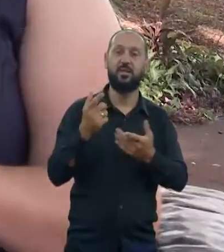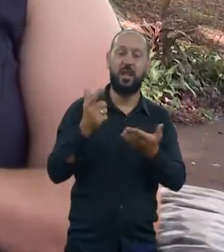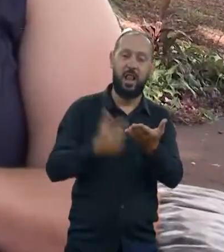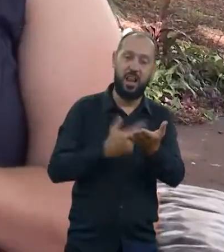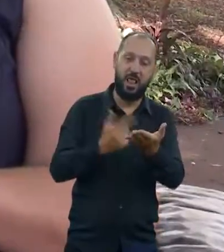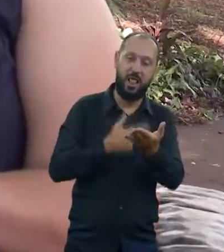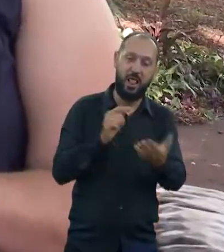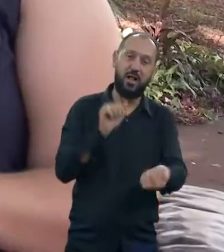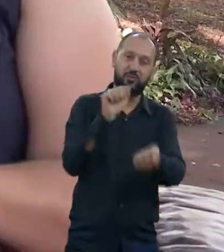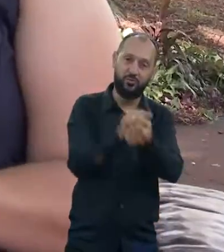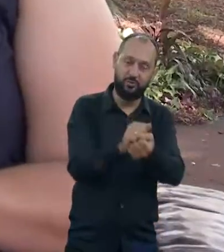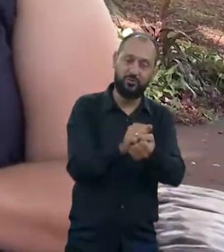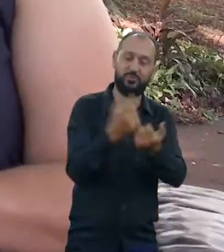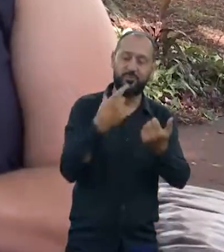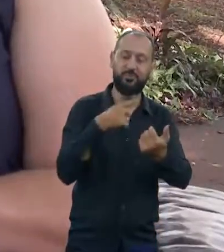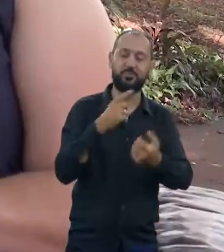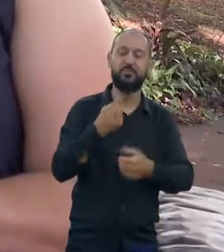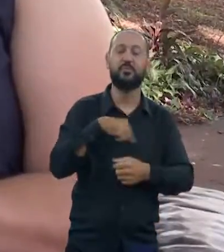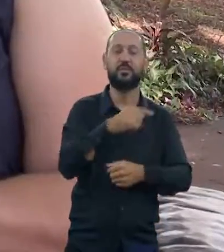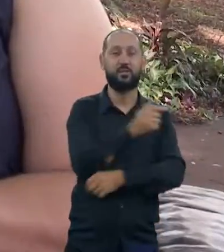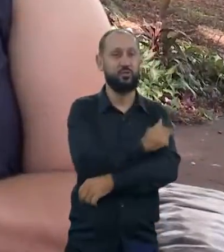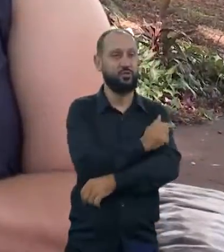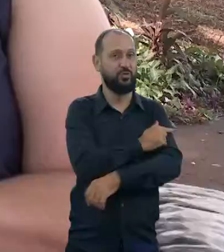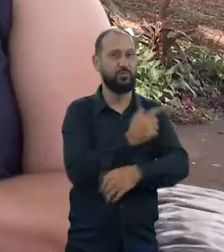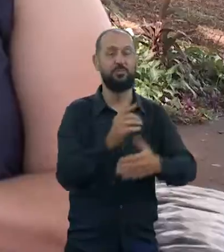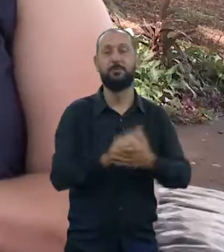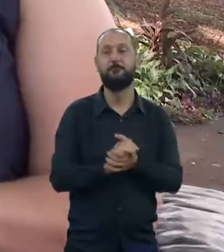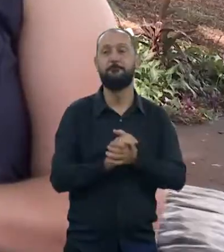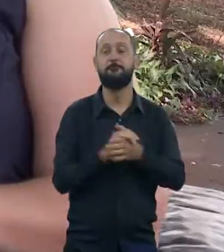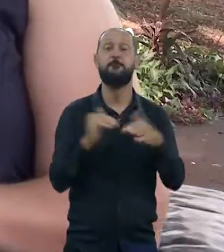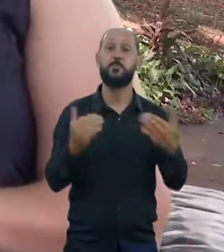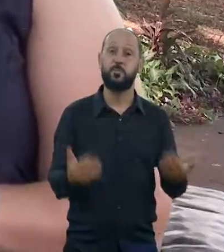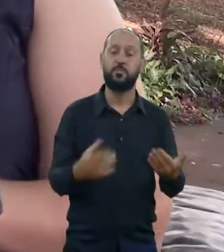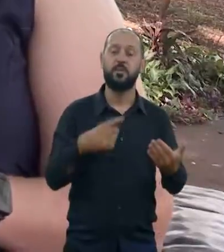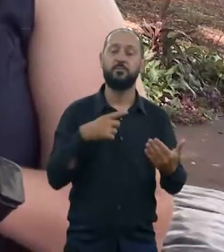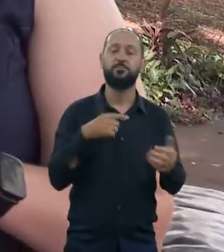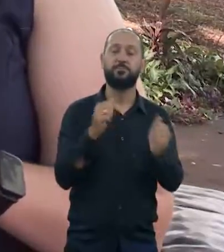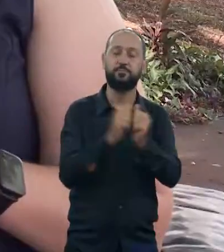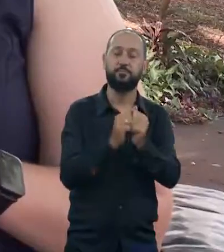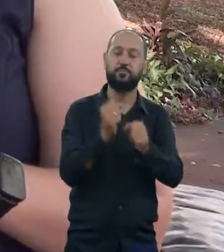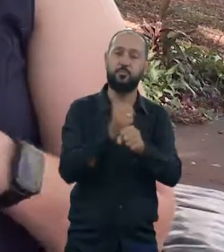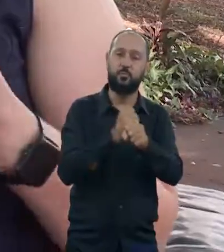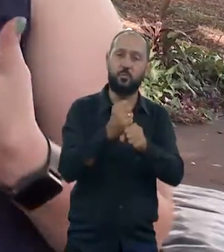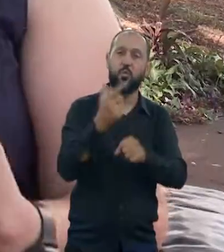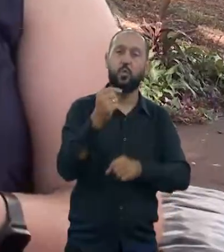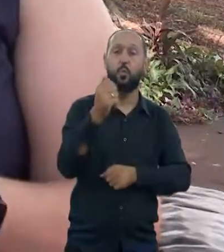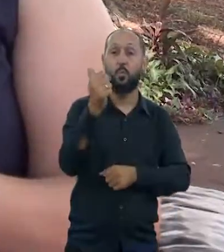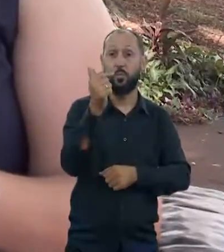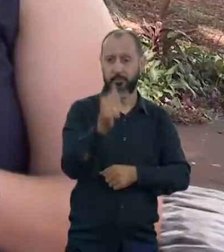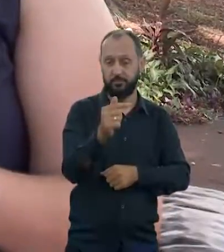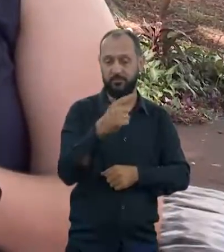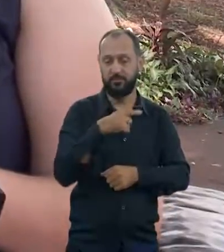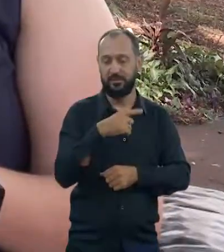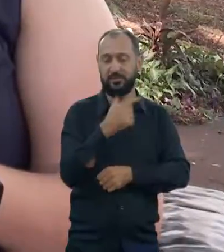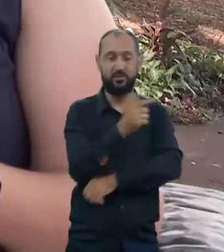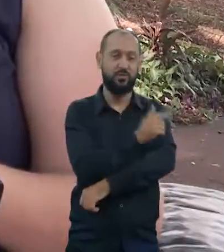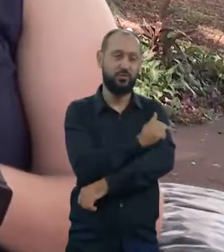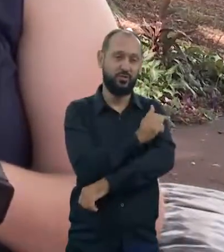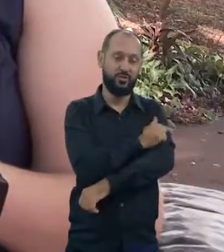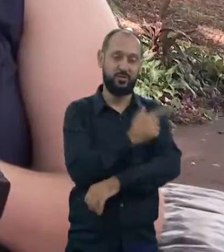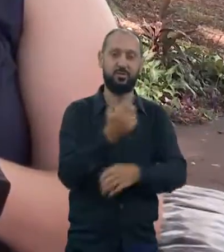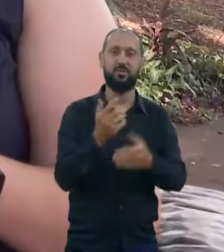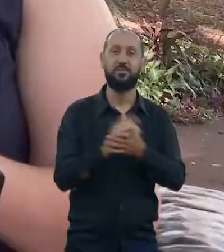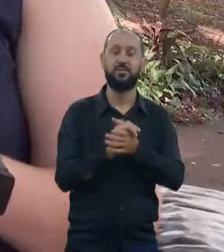e a literatura ela está inserida dentro da nossa gerência. Então, assim, em 2017 a gerência